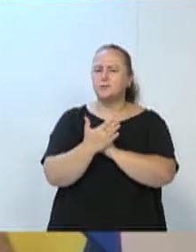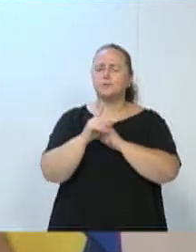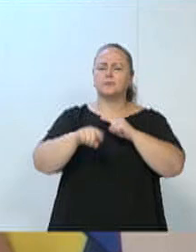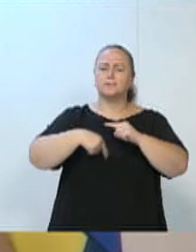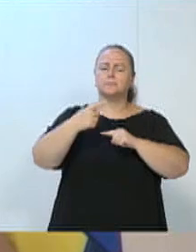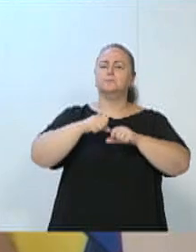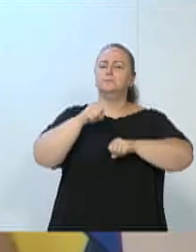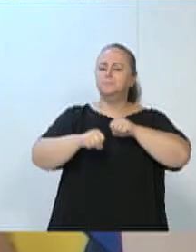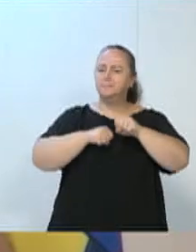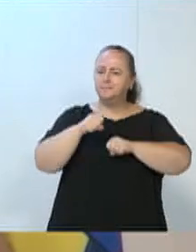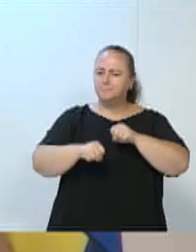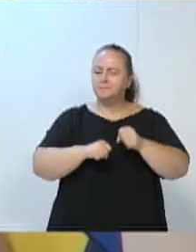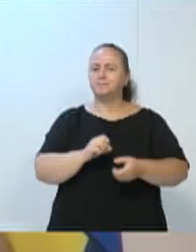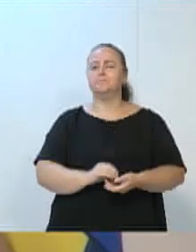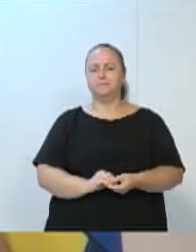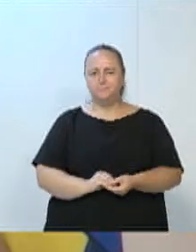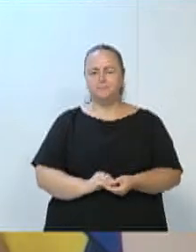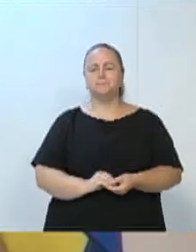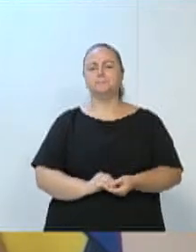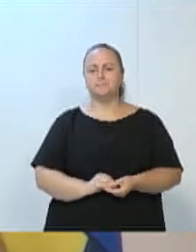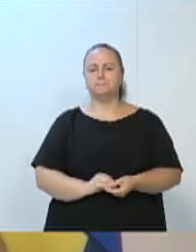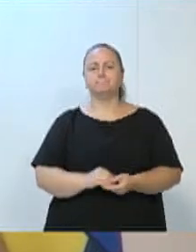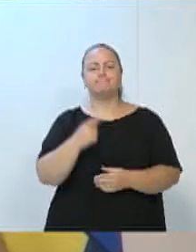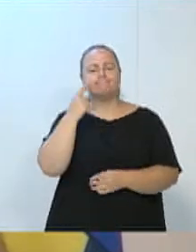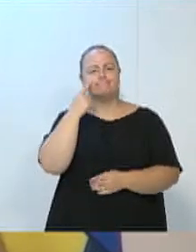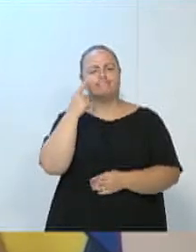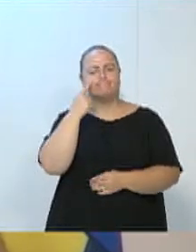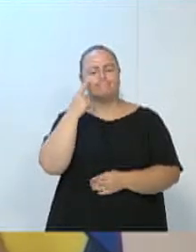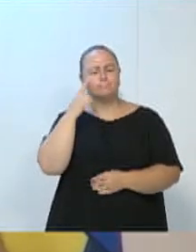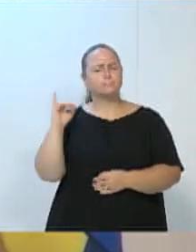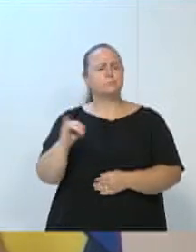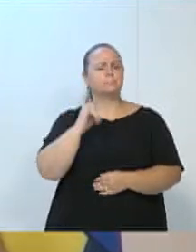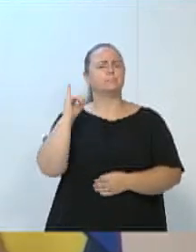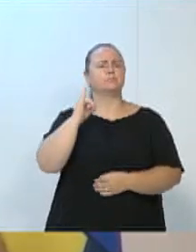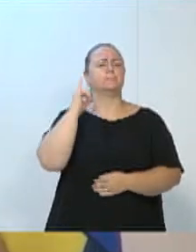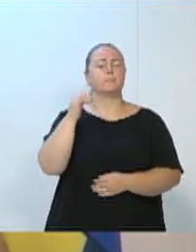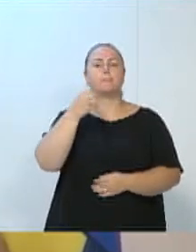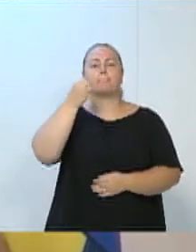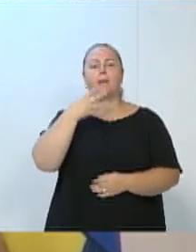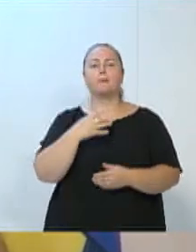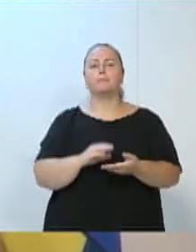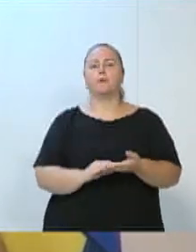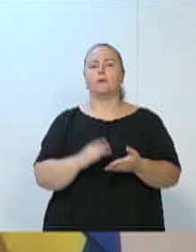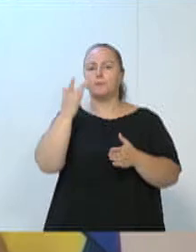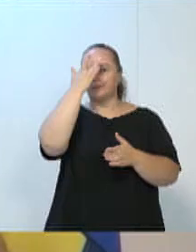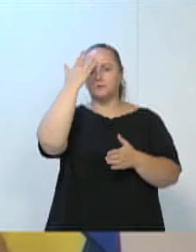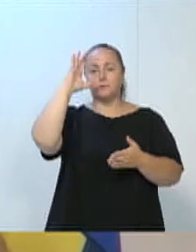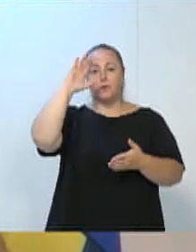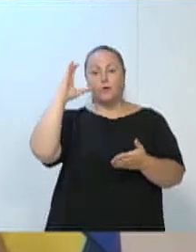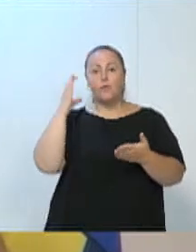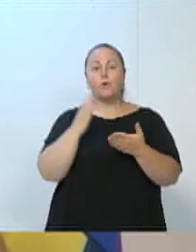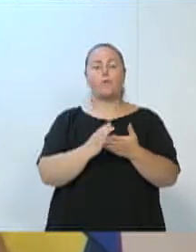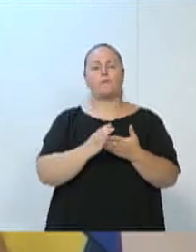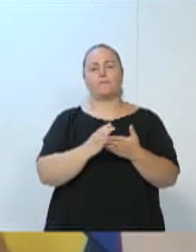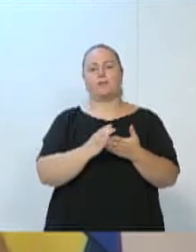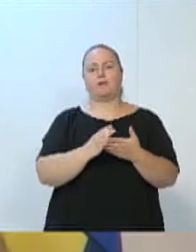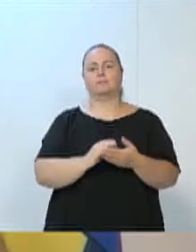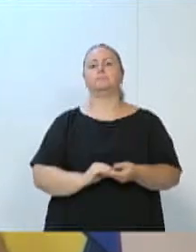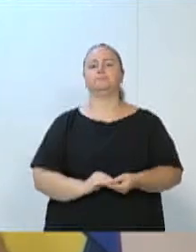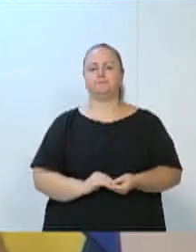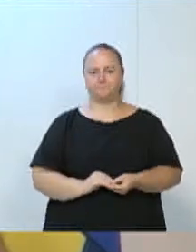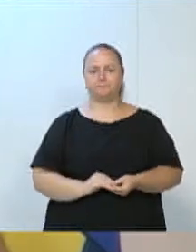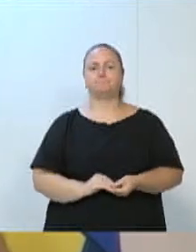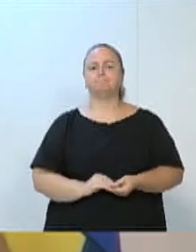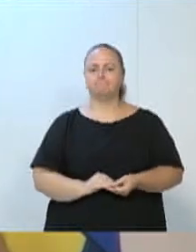bicicleta e olha só como como importante você teve credibilidade Presidente então assim que era